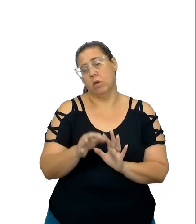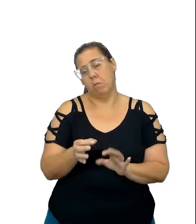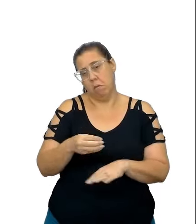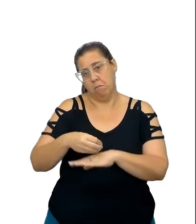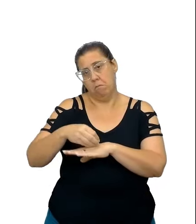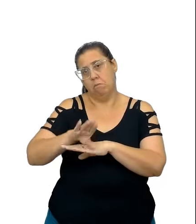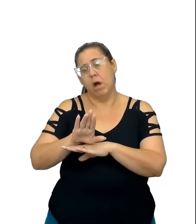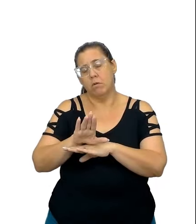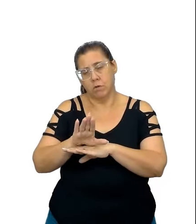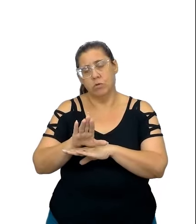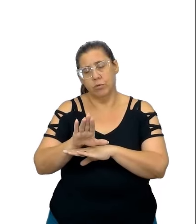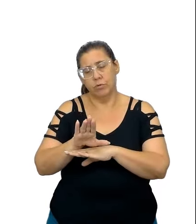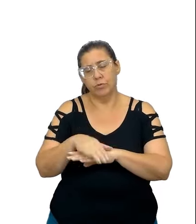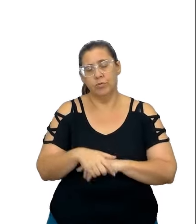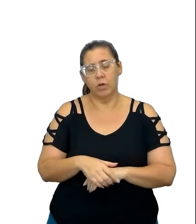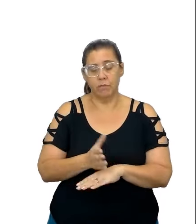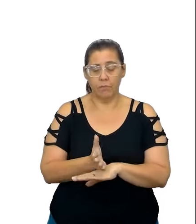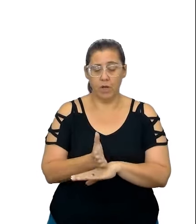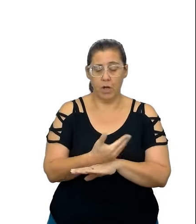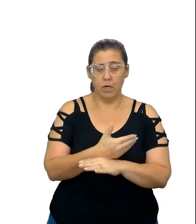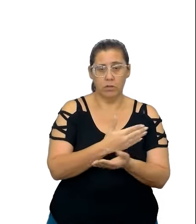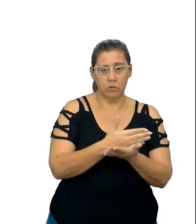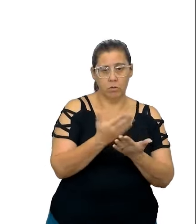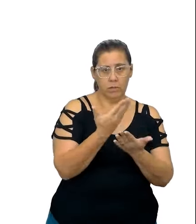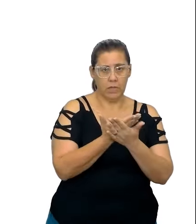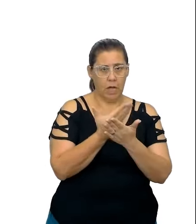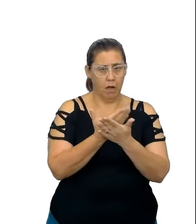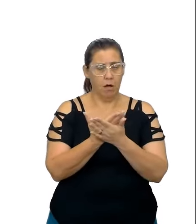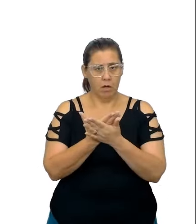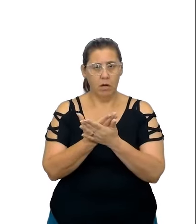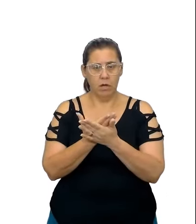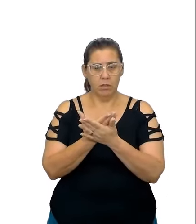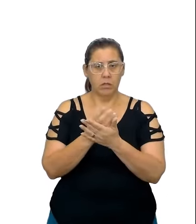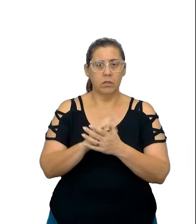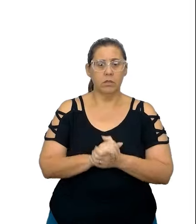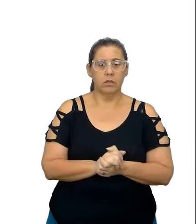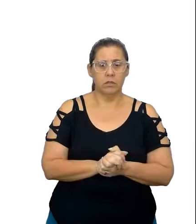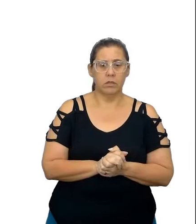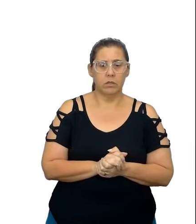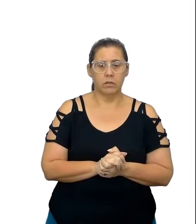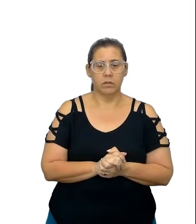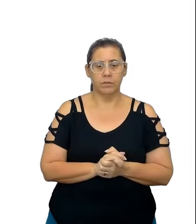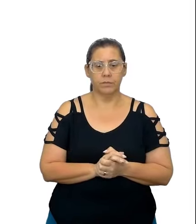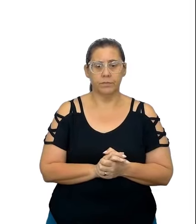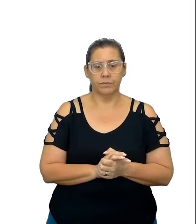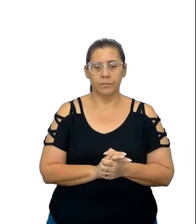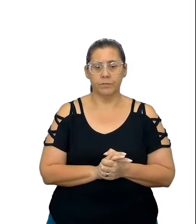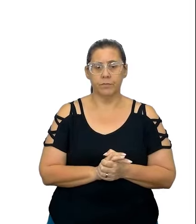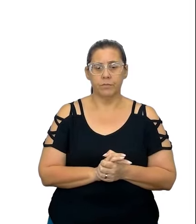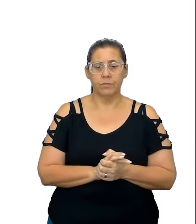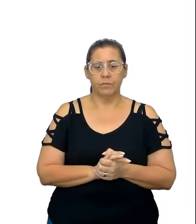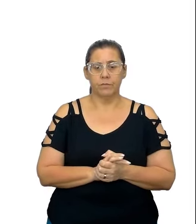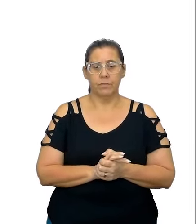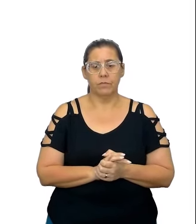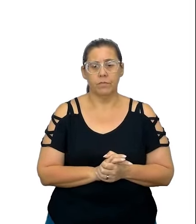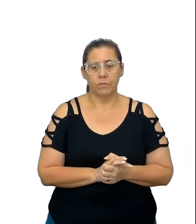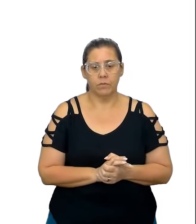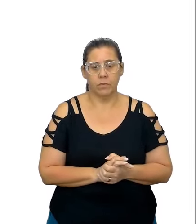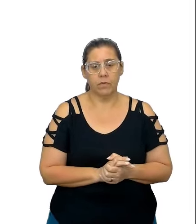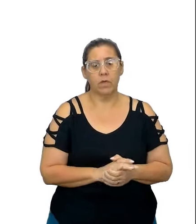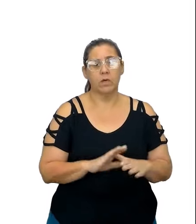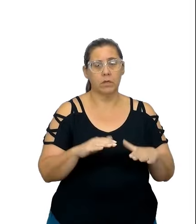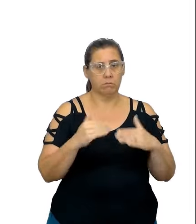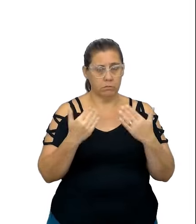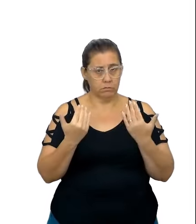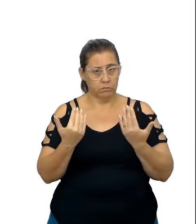possível, seria, antes de iniciar a aula que vem, vamos trabalhar com memes. Mandem, no caso